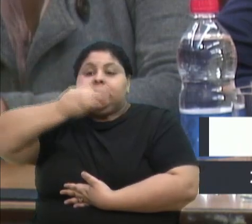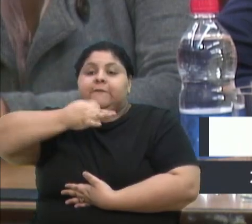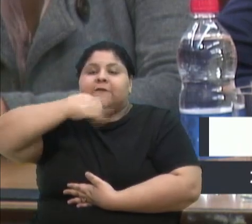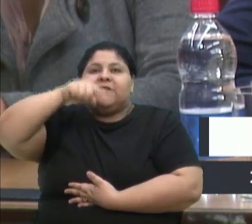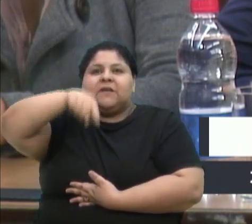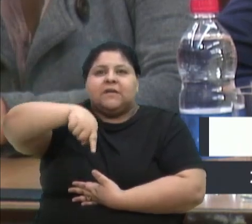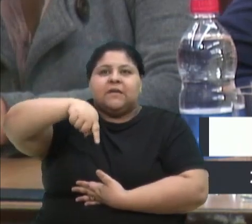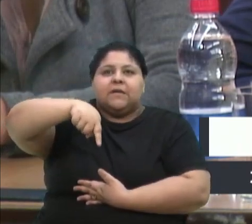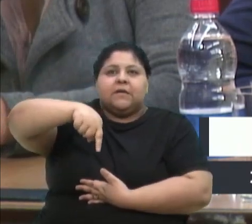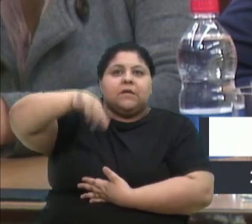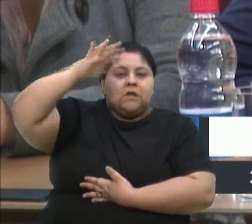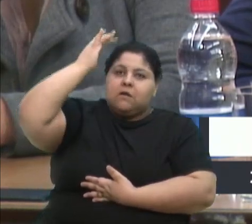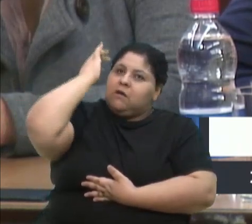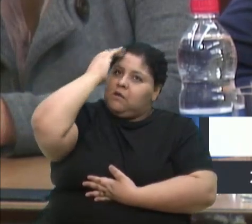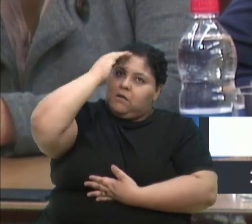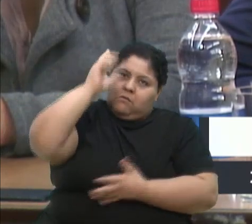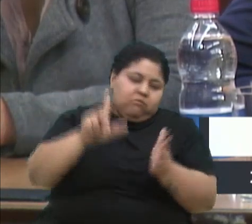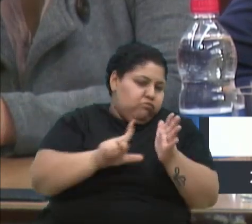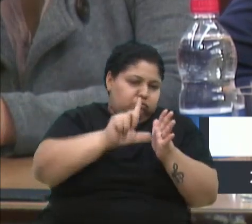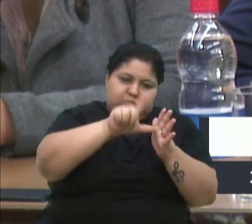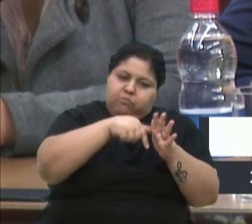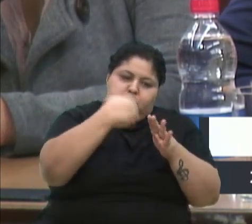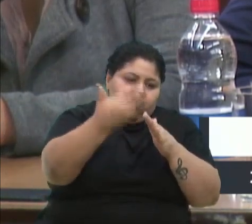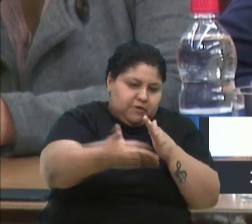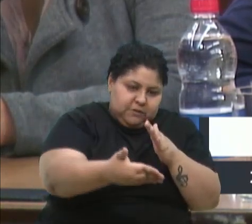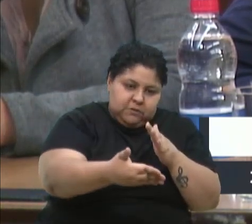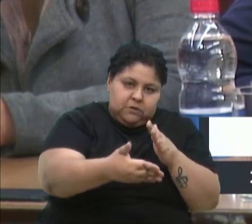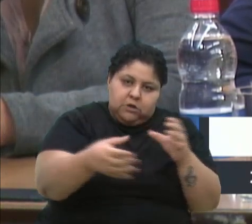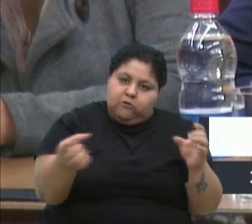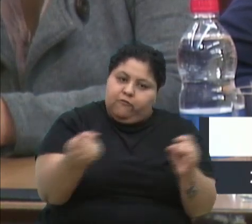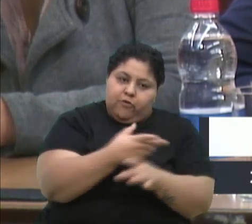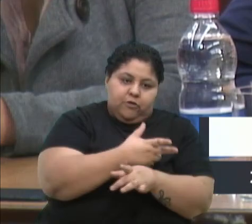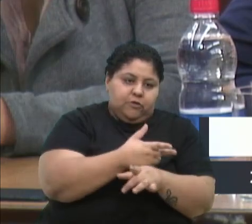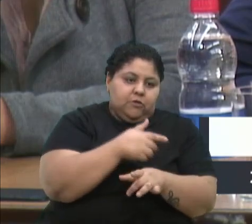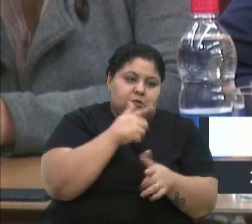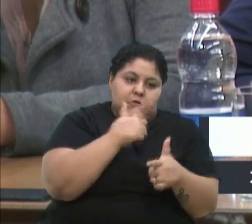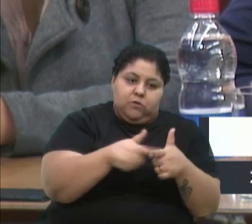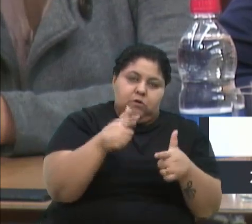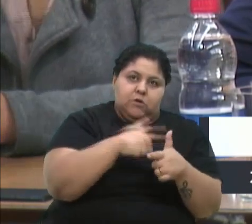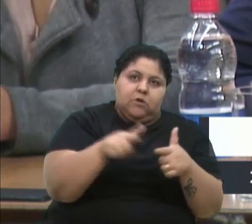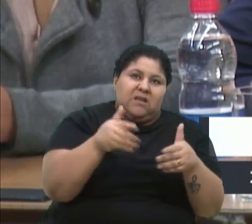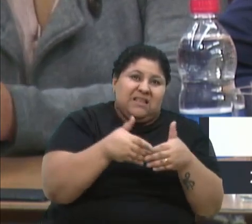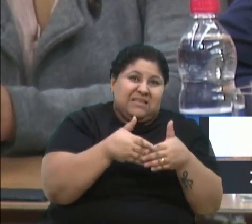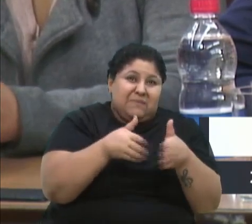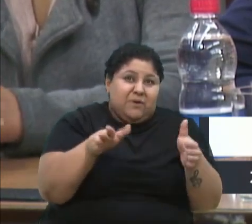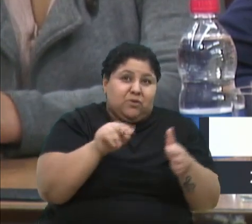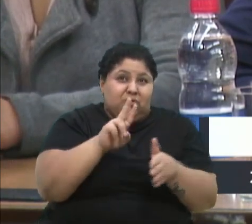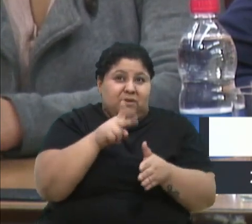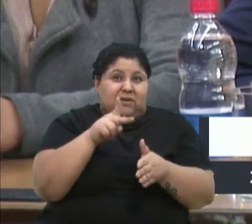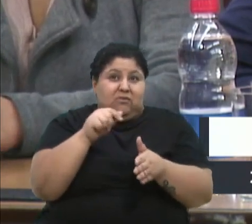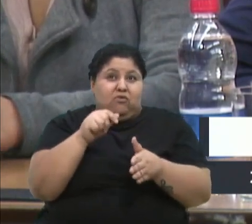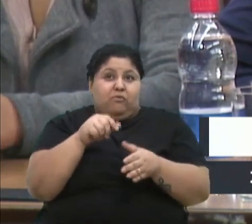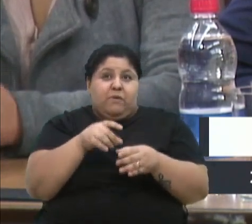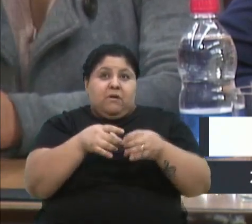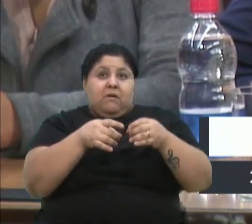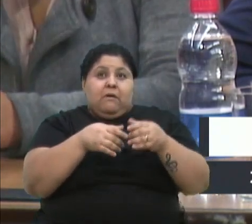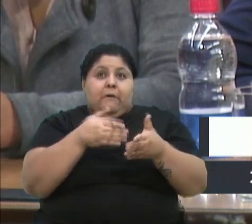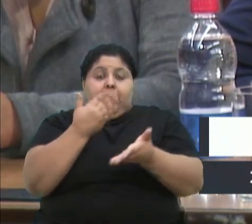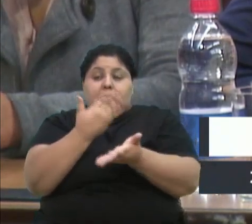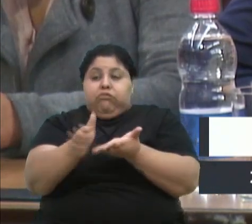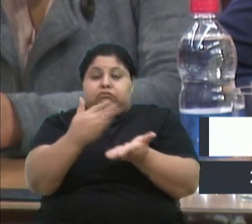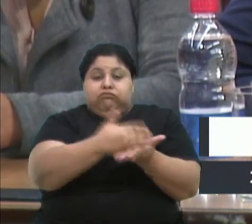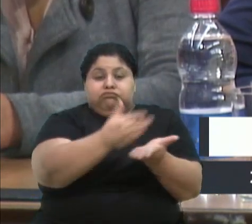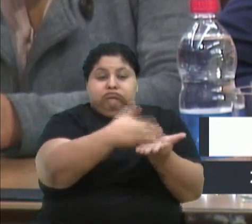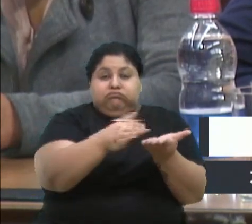prefeita Adiló e o próximo que viesse não for resolvida essa situação, desde a abertura da UPA está gastando R$500 mil. Estou concluindo. R$500